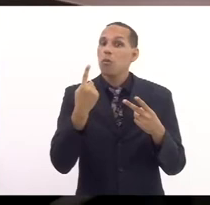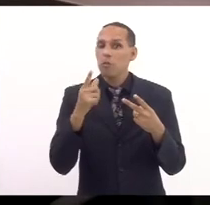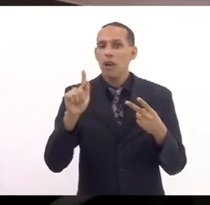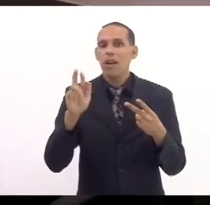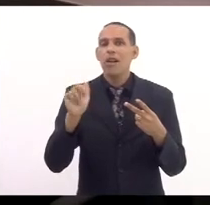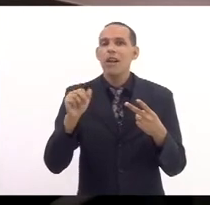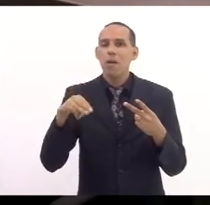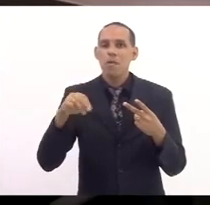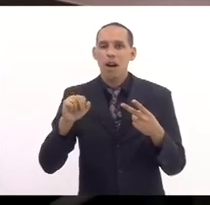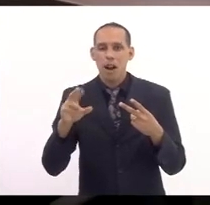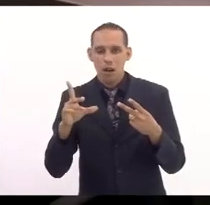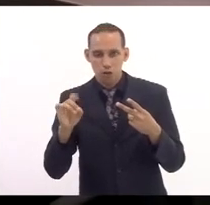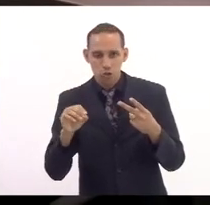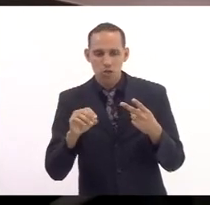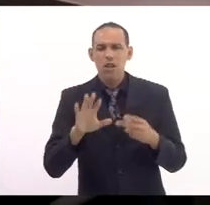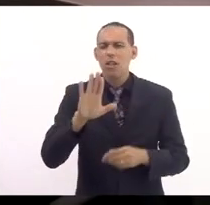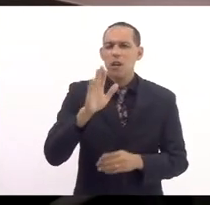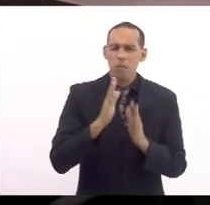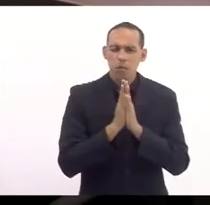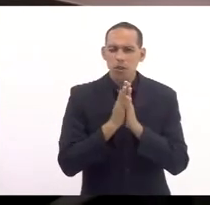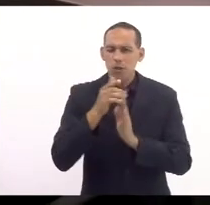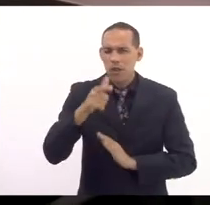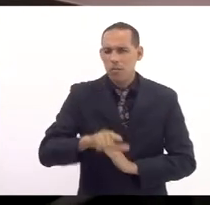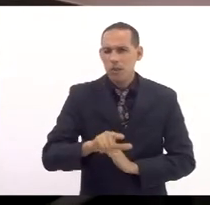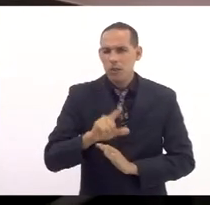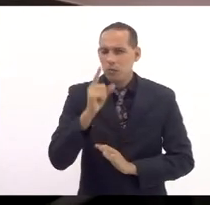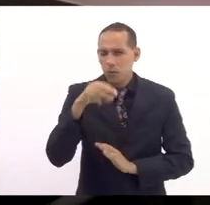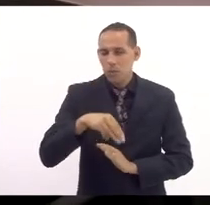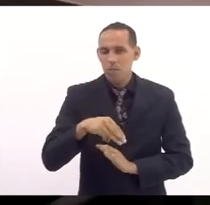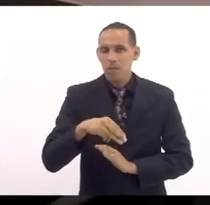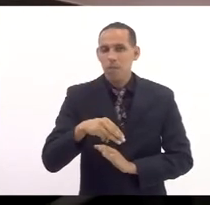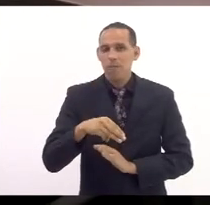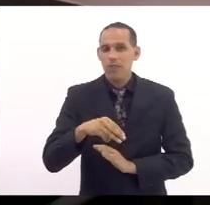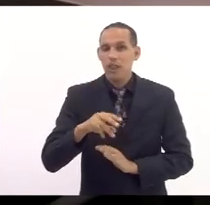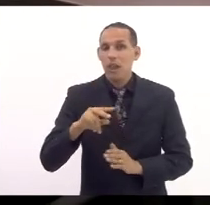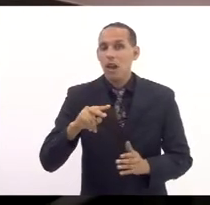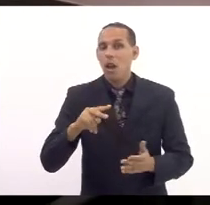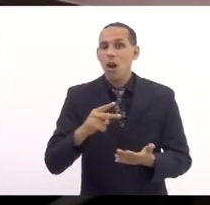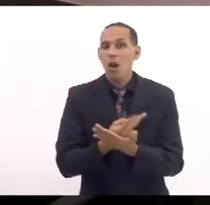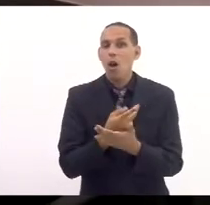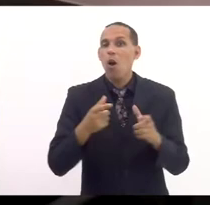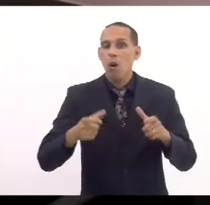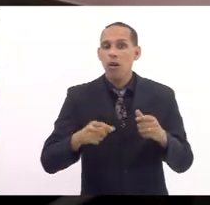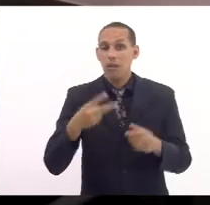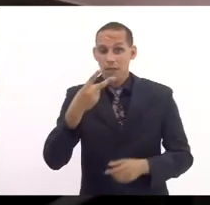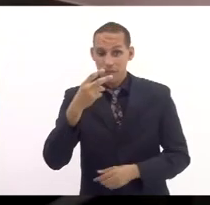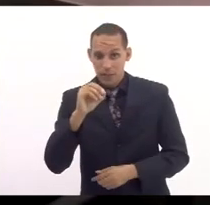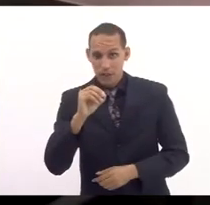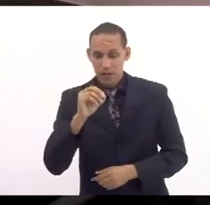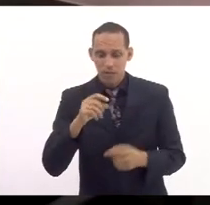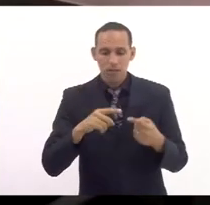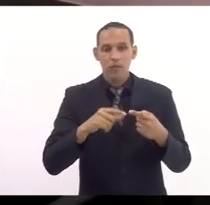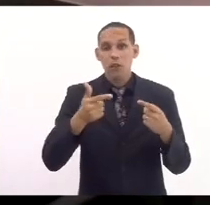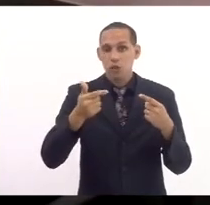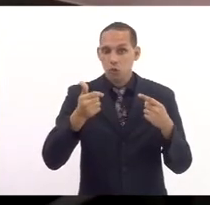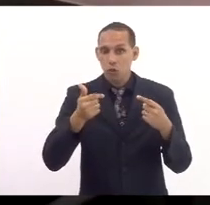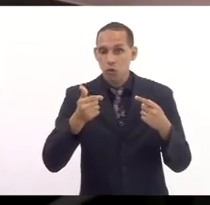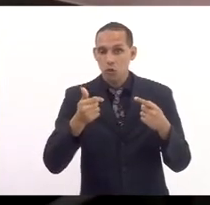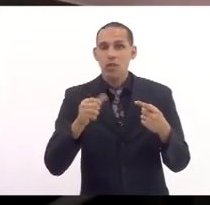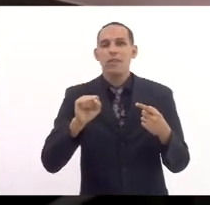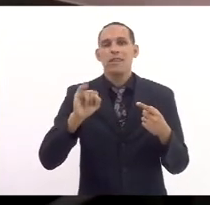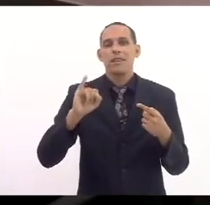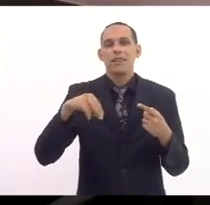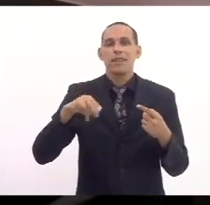um minutinho, por favor, queria que você repetisse as ocorrências do furto. Foram 20 ocorrências, 20. 12 com cabos de